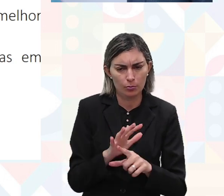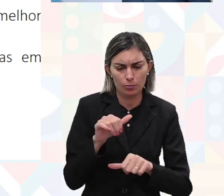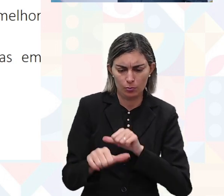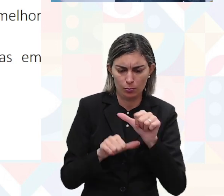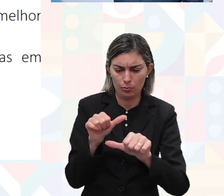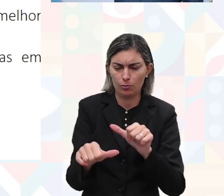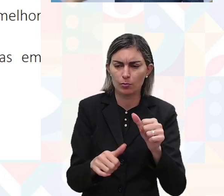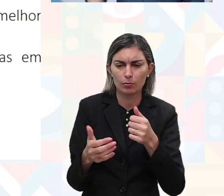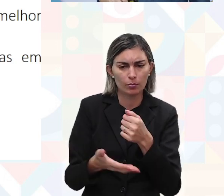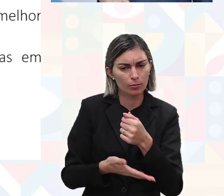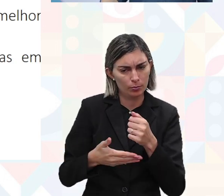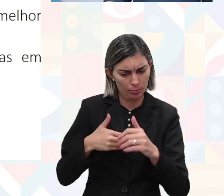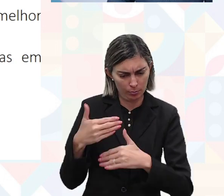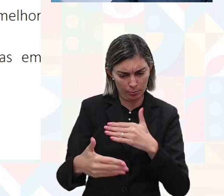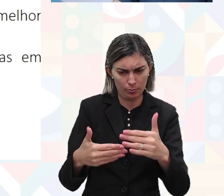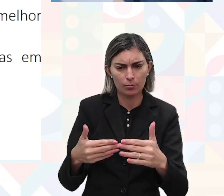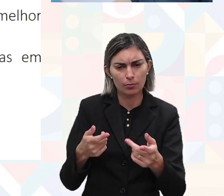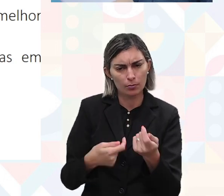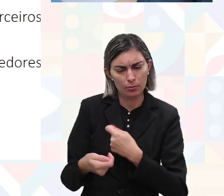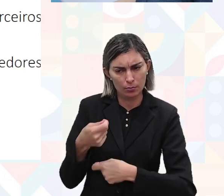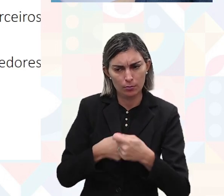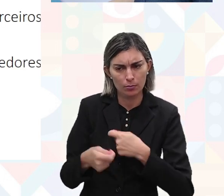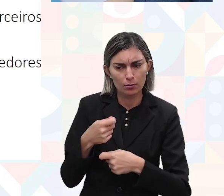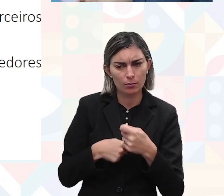mudanças baseadas em processos e negócios.